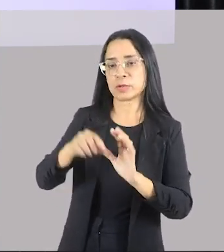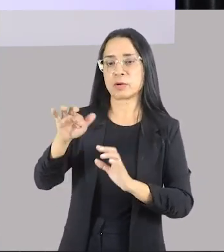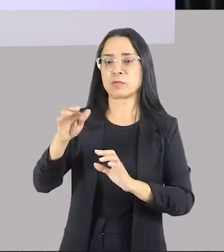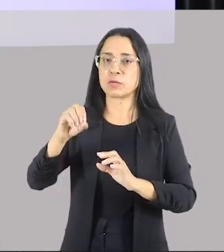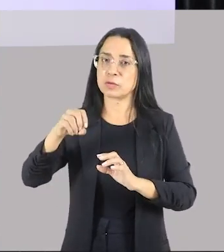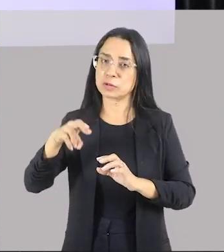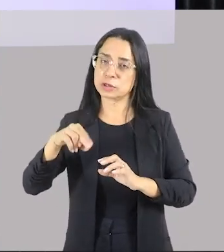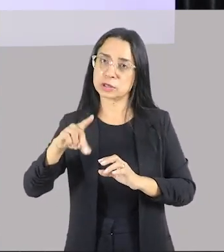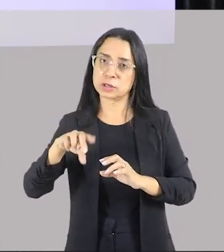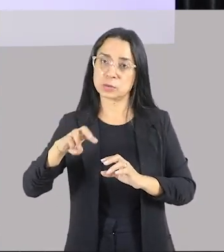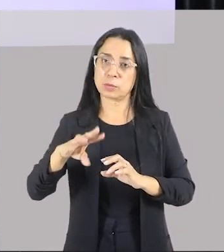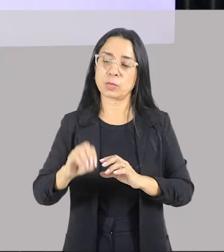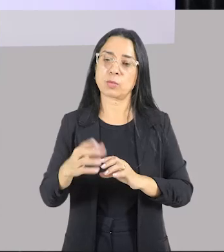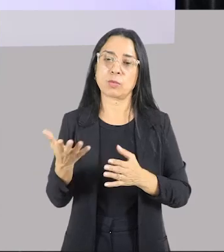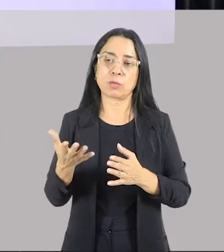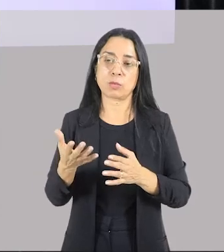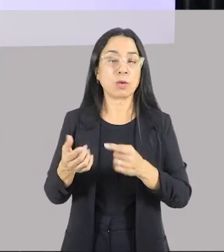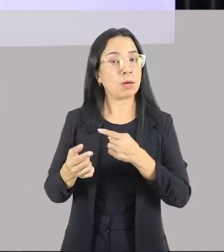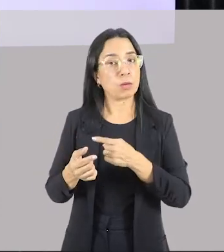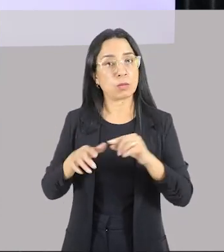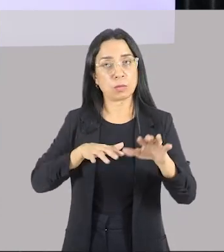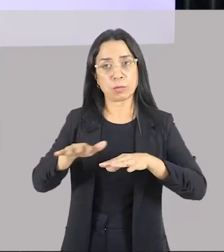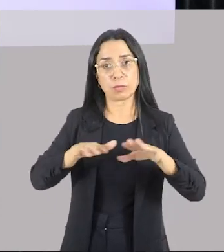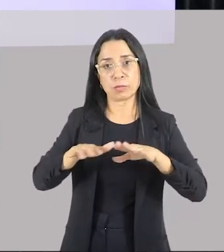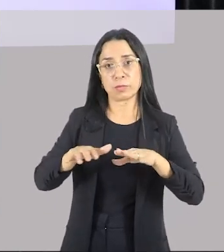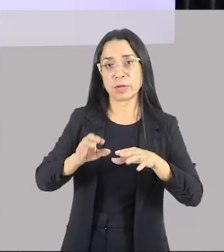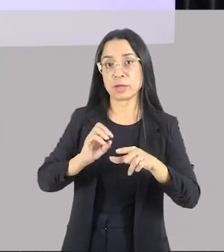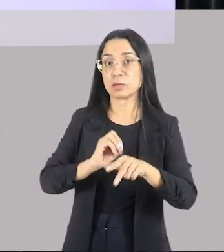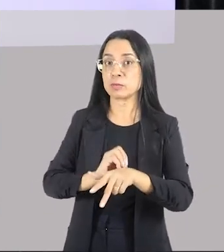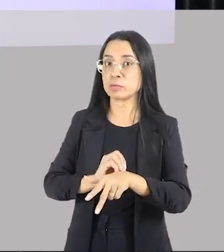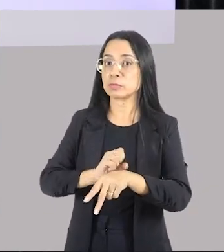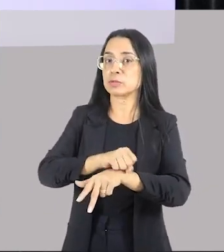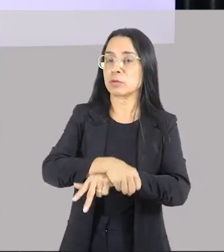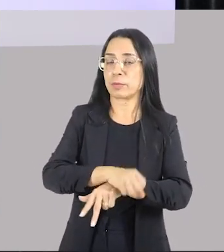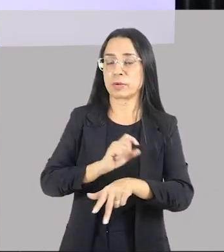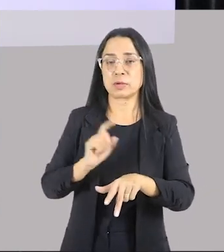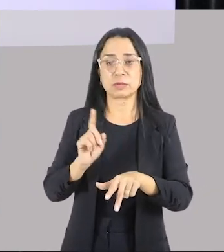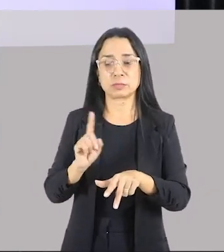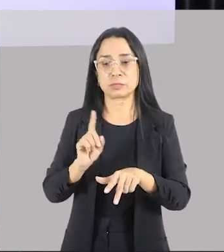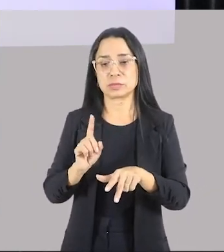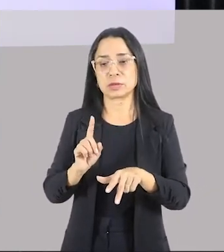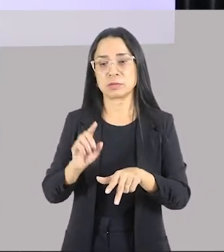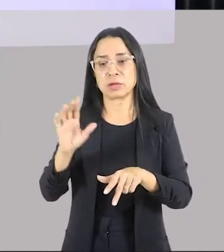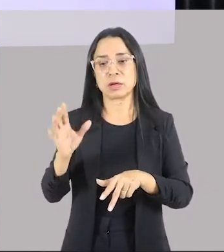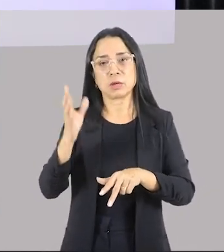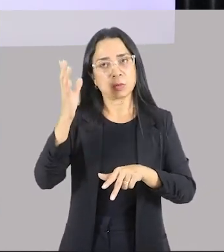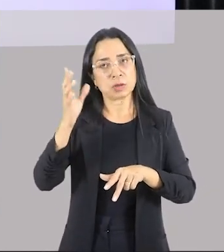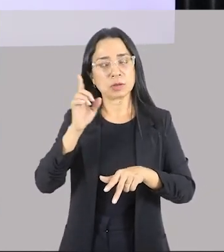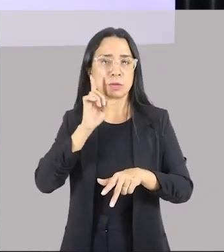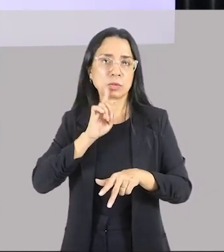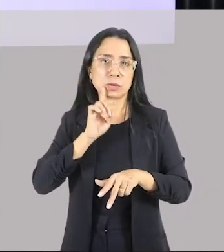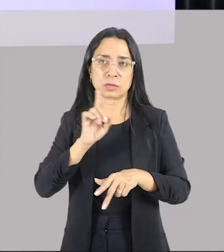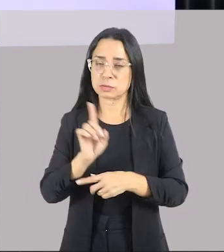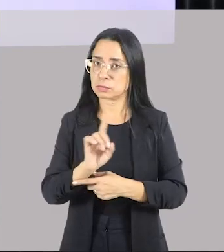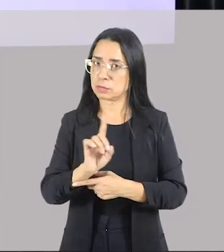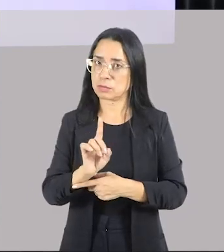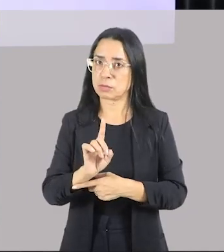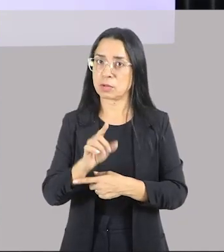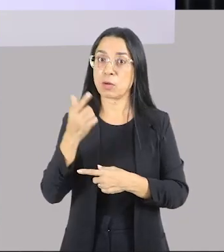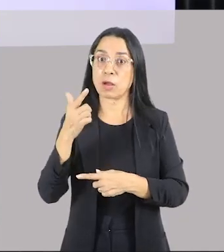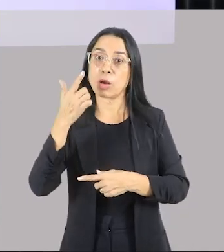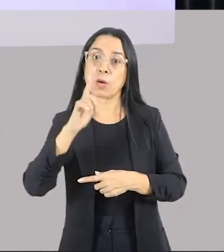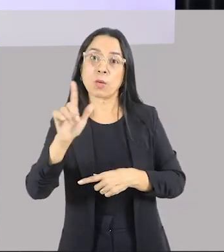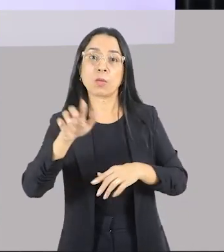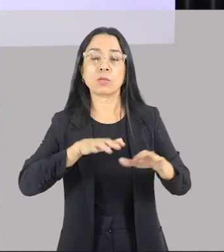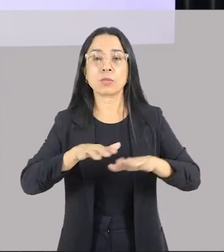é, de fato, um movimento de operários, tá? Que vai acontecer lá nos Estados Unidos. É um outro movimento